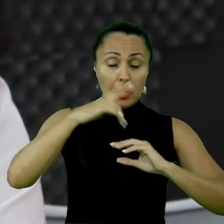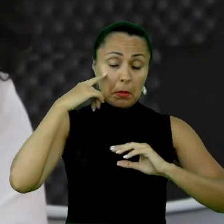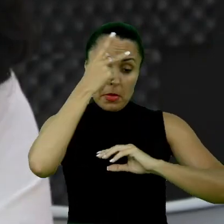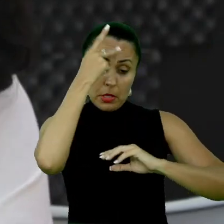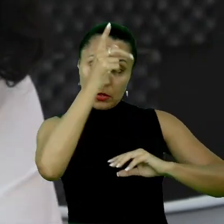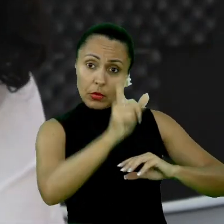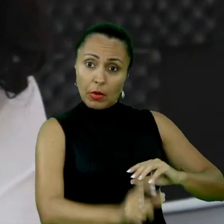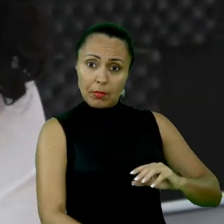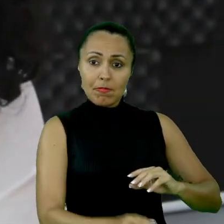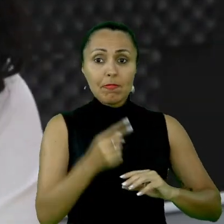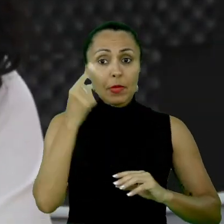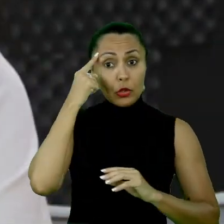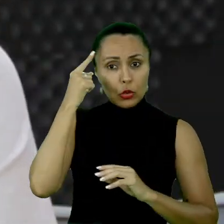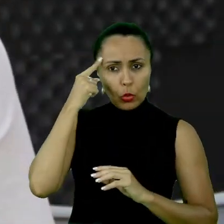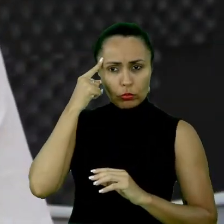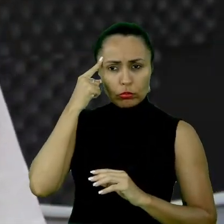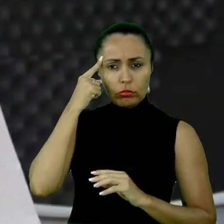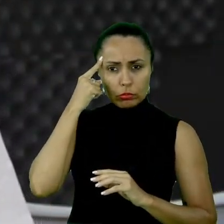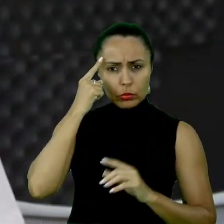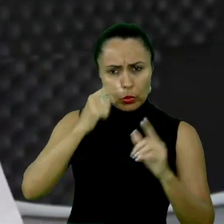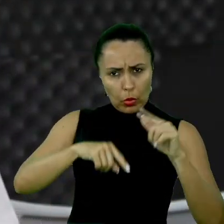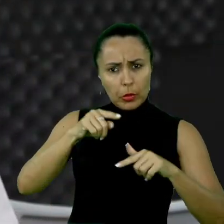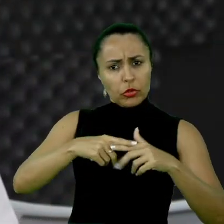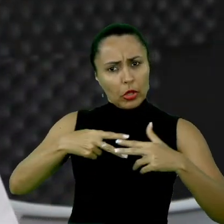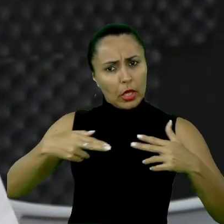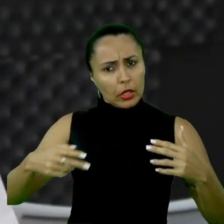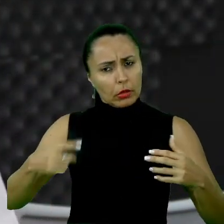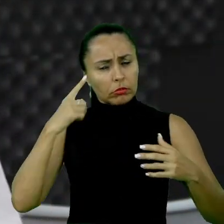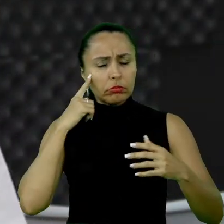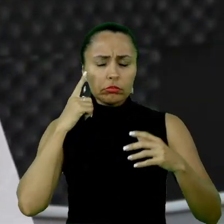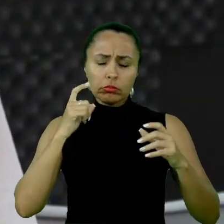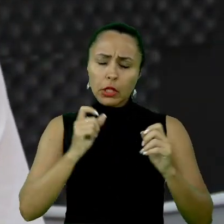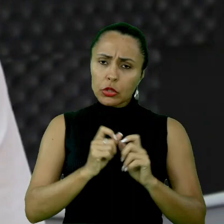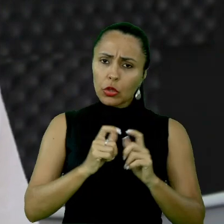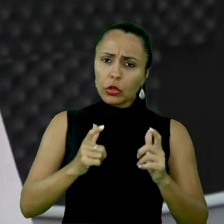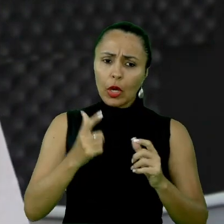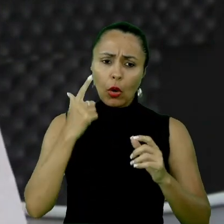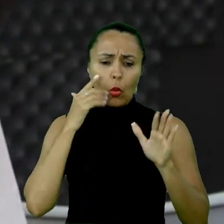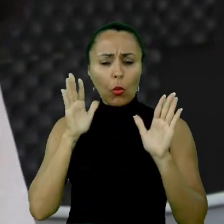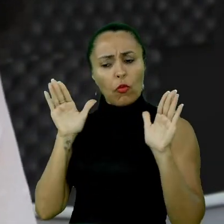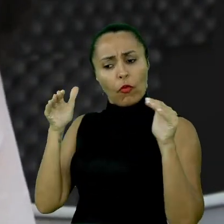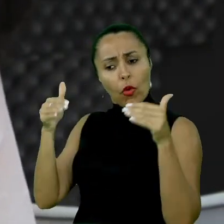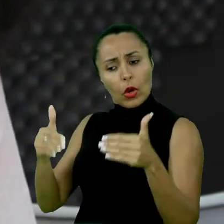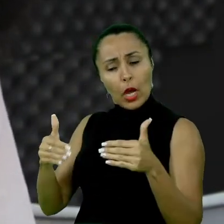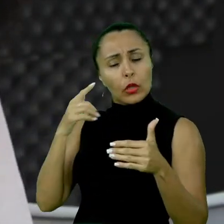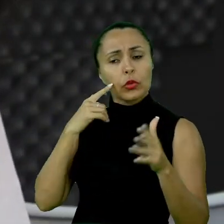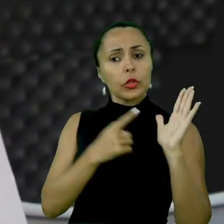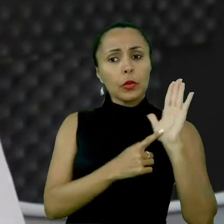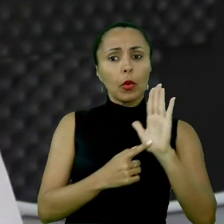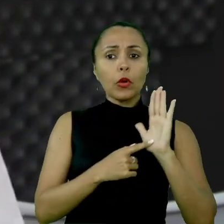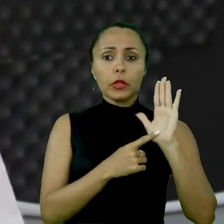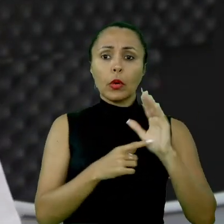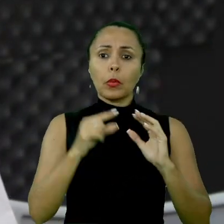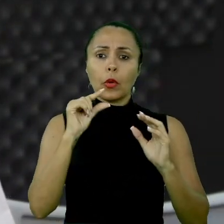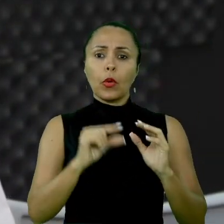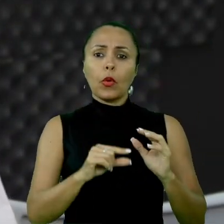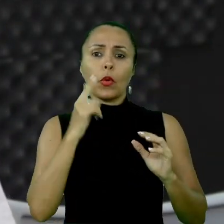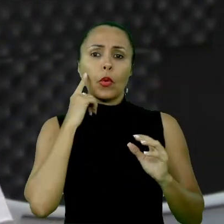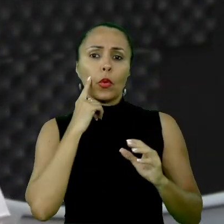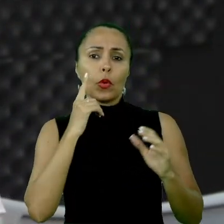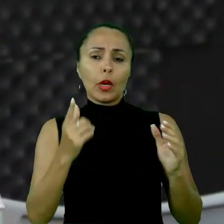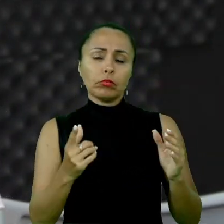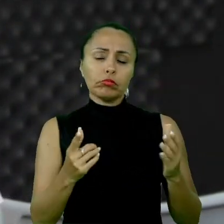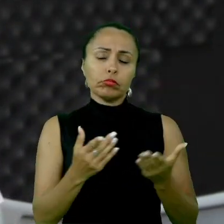pessoa que pensou numa peça, que se tornou algo exclusivo, que demonstra um pouco a identidade